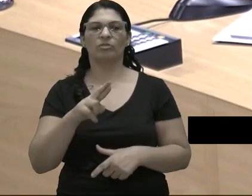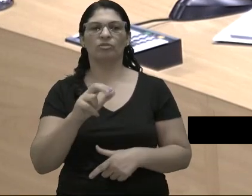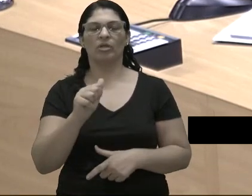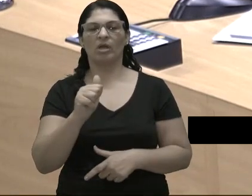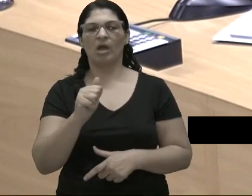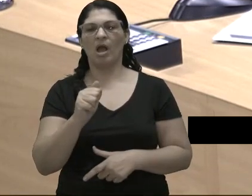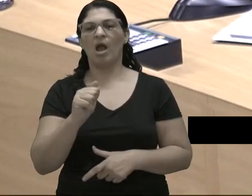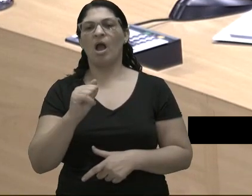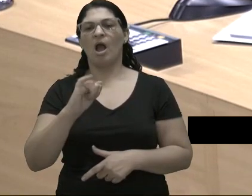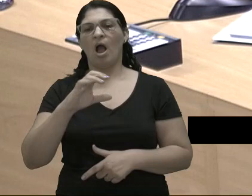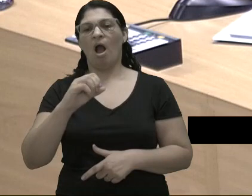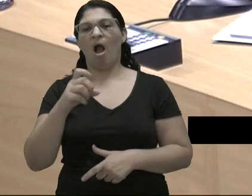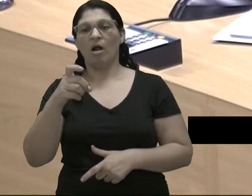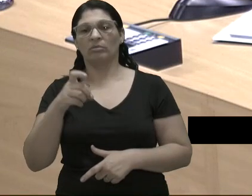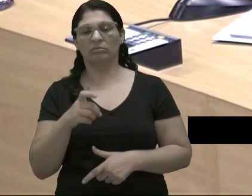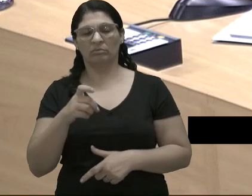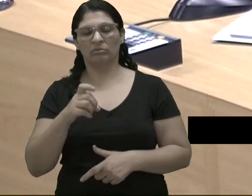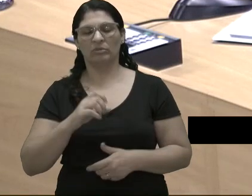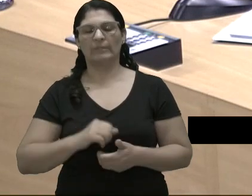nós